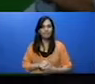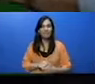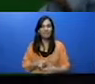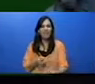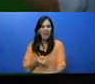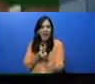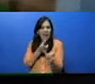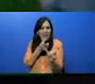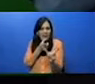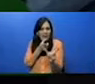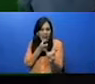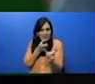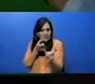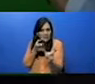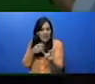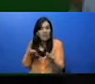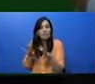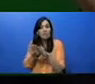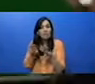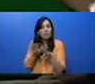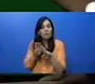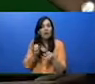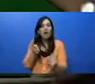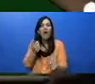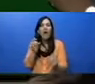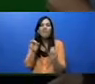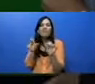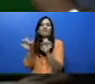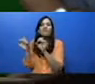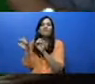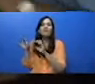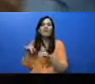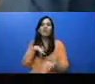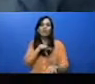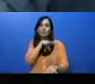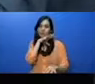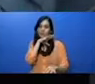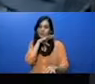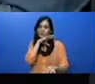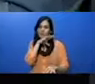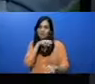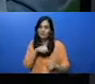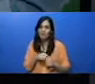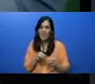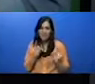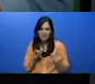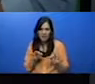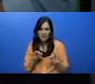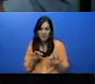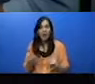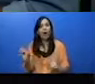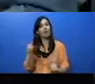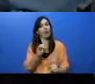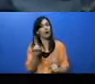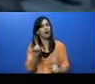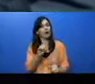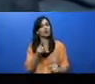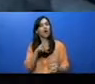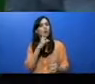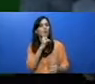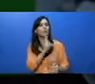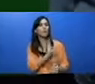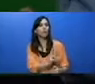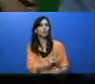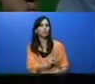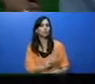comércio ilegais de animais? O que você acha? Isso é correto? Por quê? Não, né? Vai responder no seu